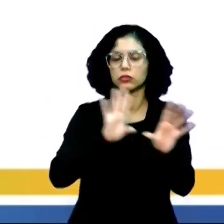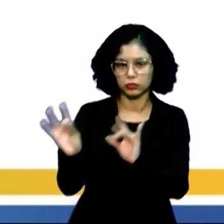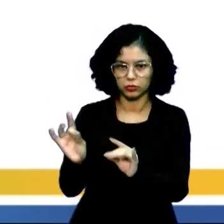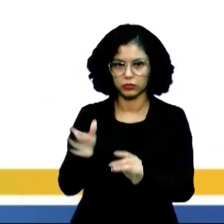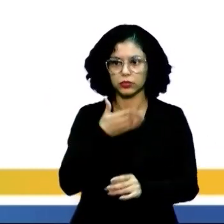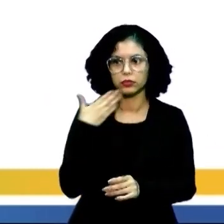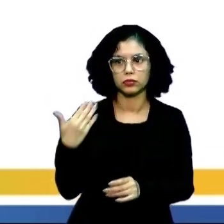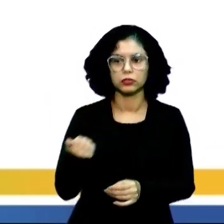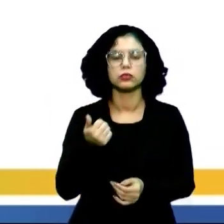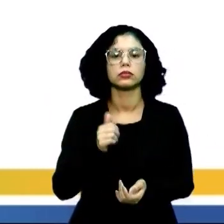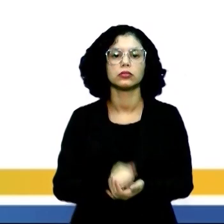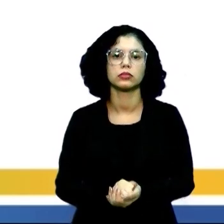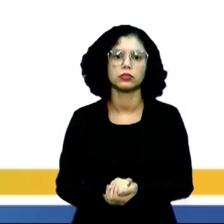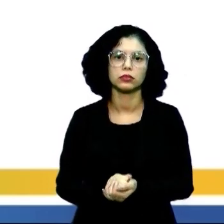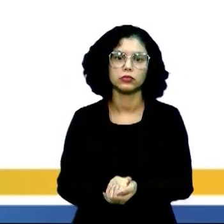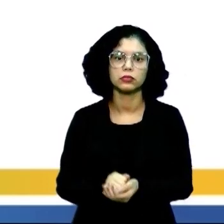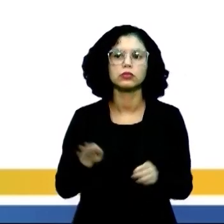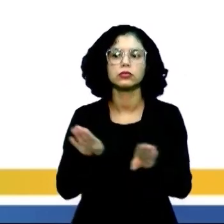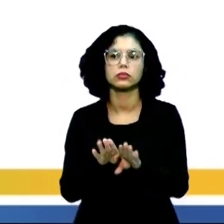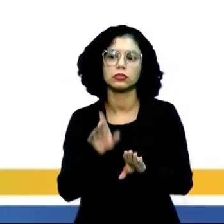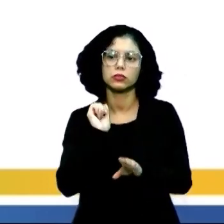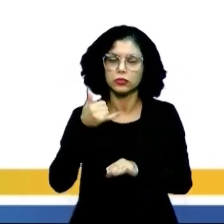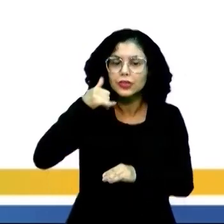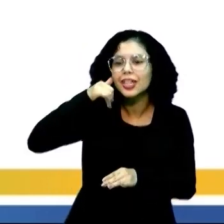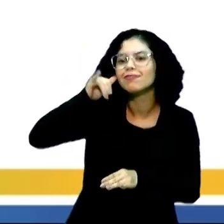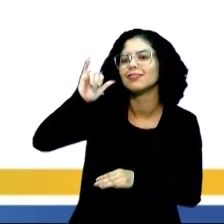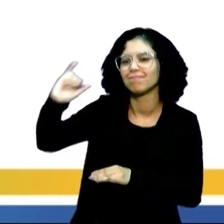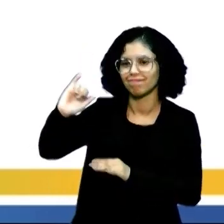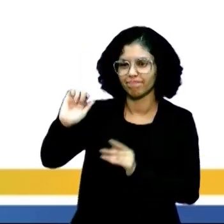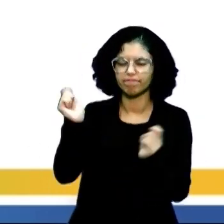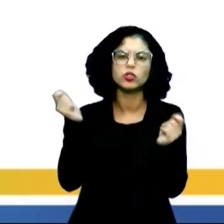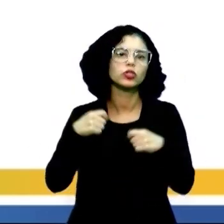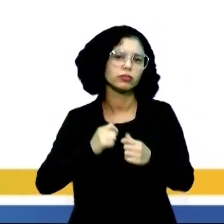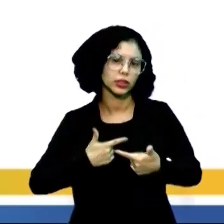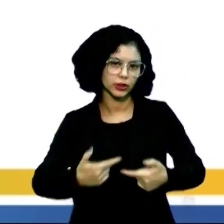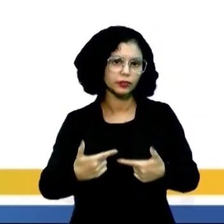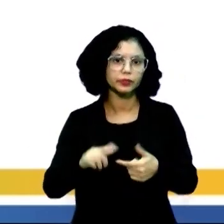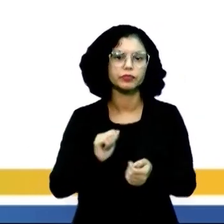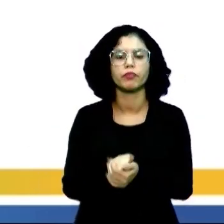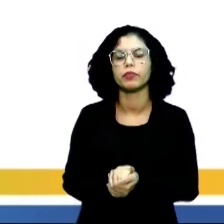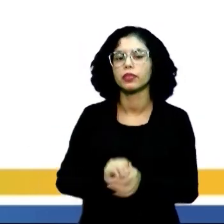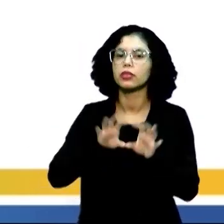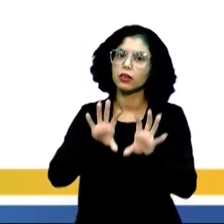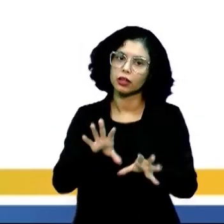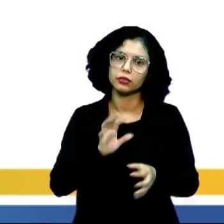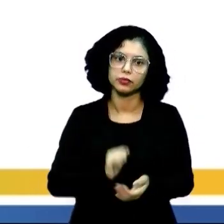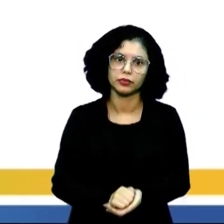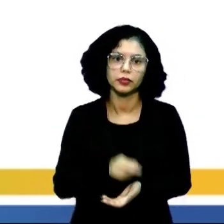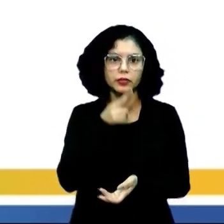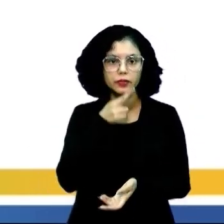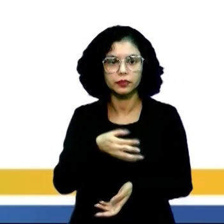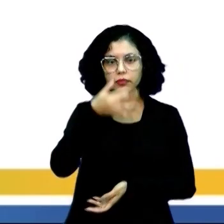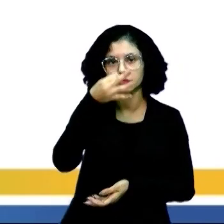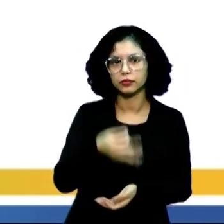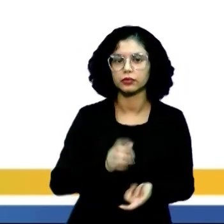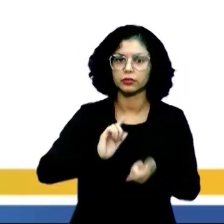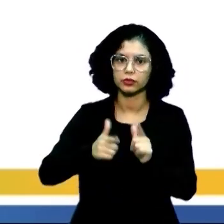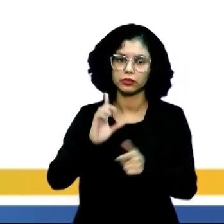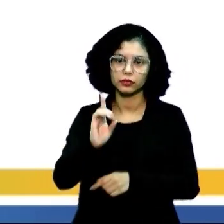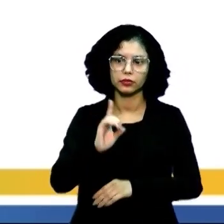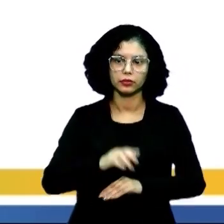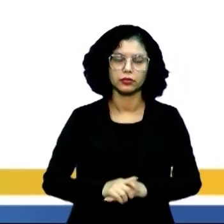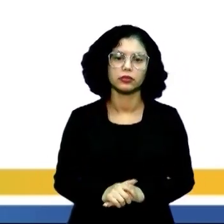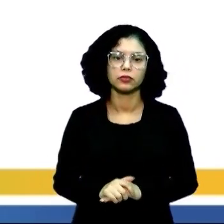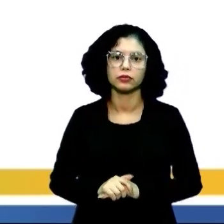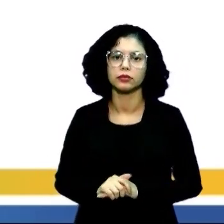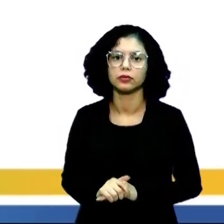soluções pacíficas a fim de evitar possíveis guerras. Logo, então, a resposta correta é a letra